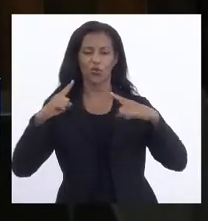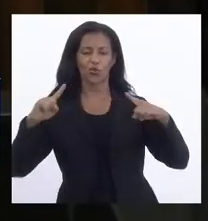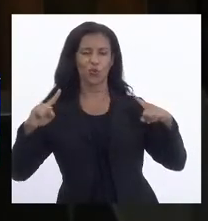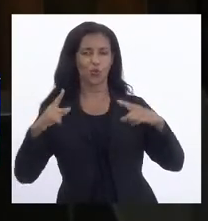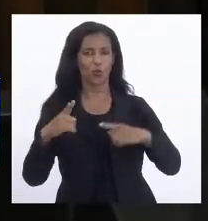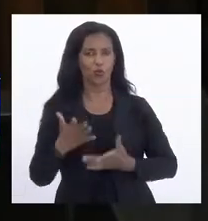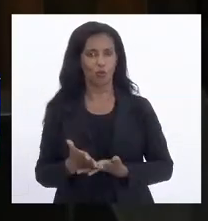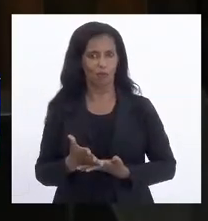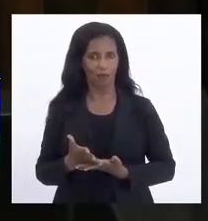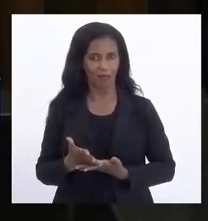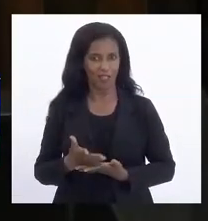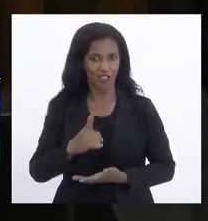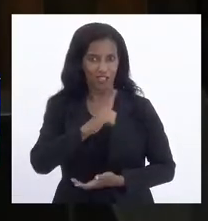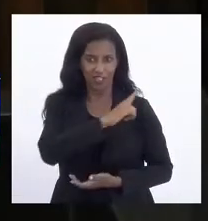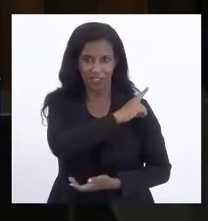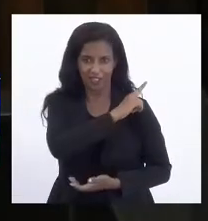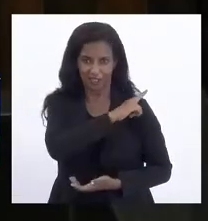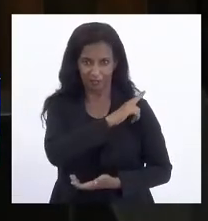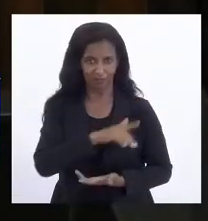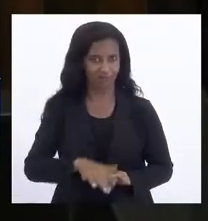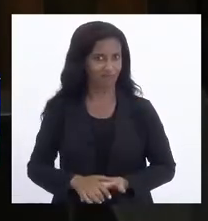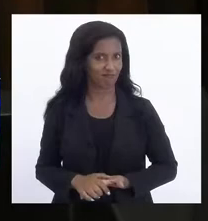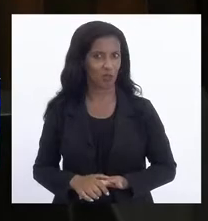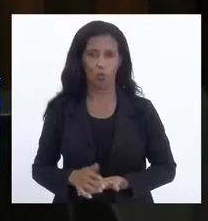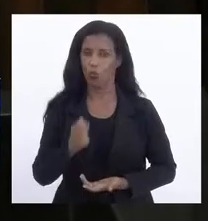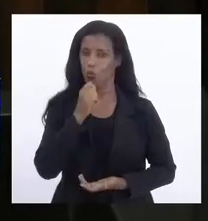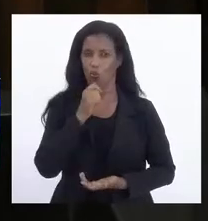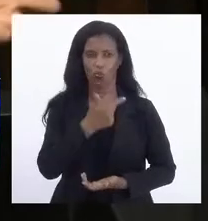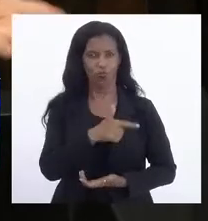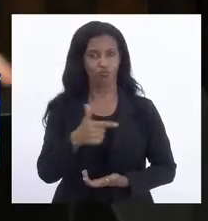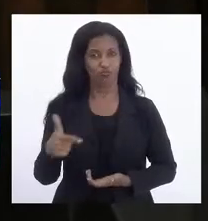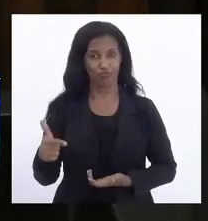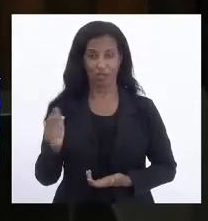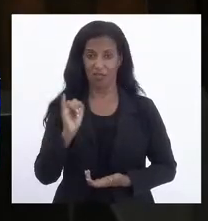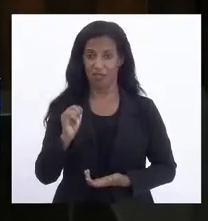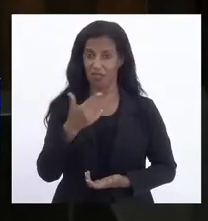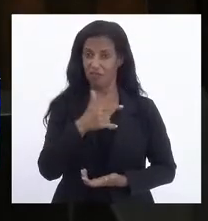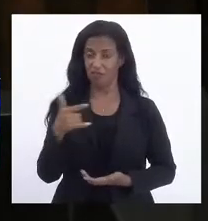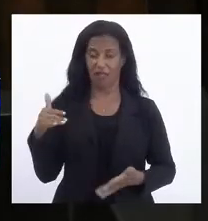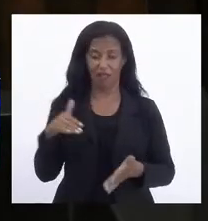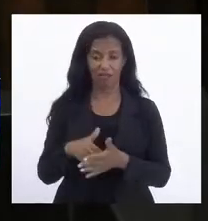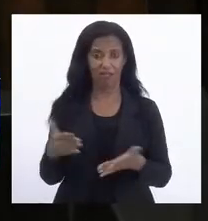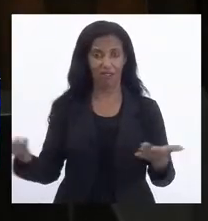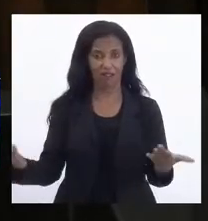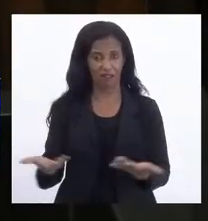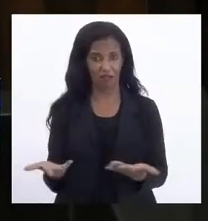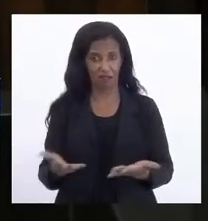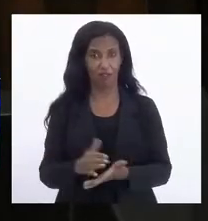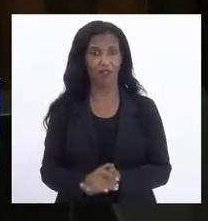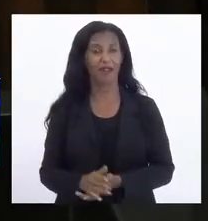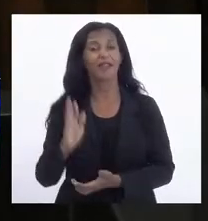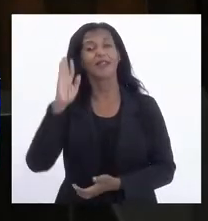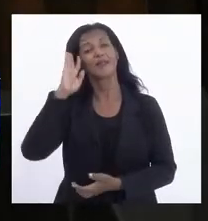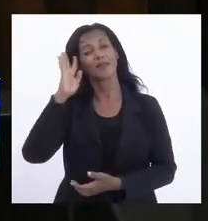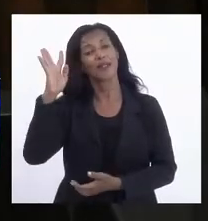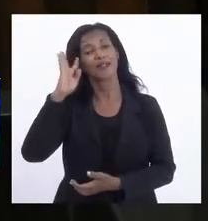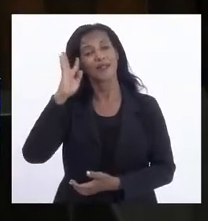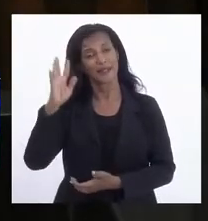mas gestão mesmo inexiste. Se não existiu até agora,